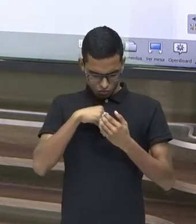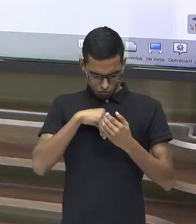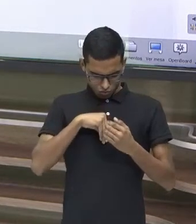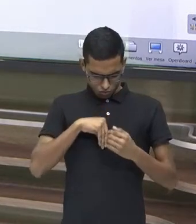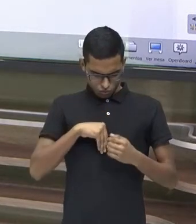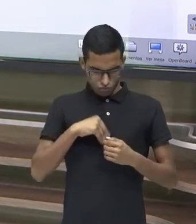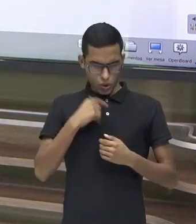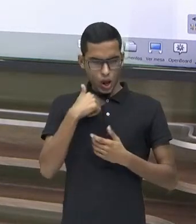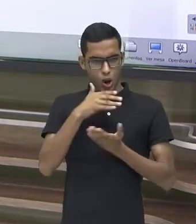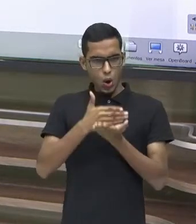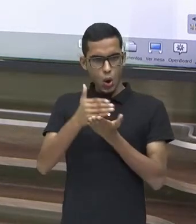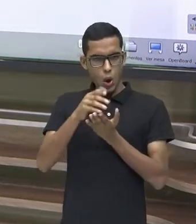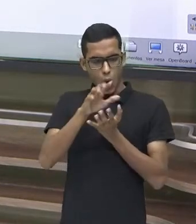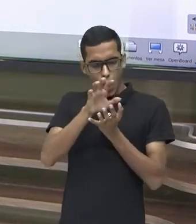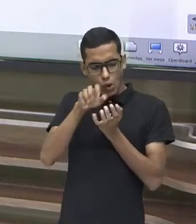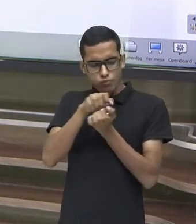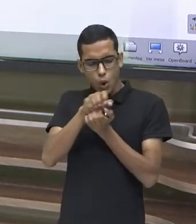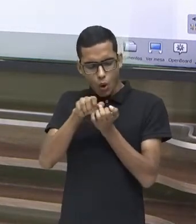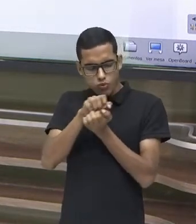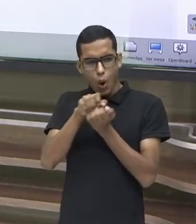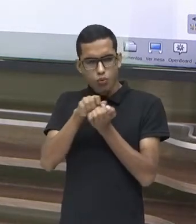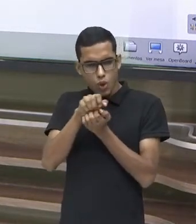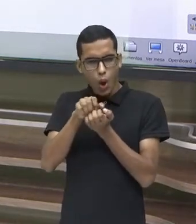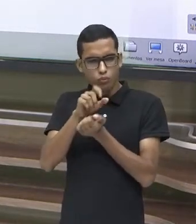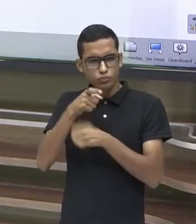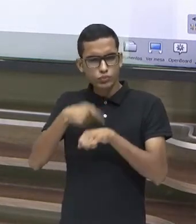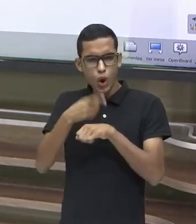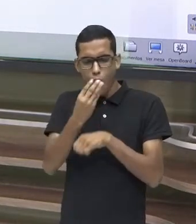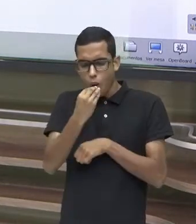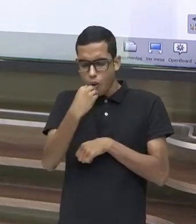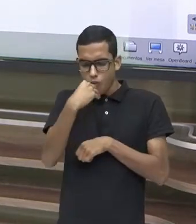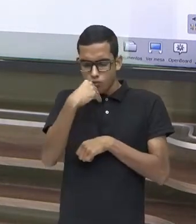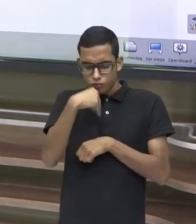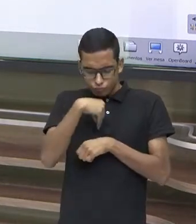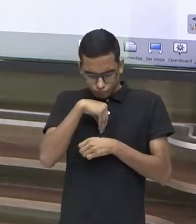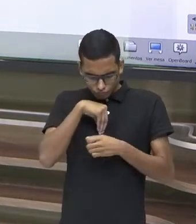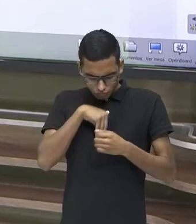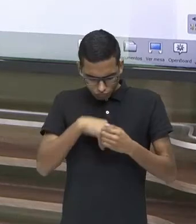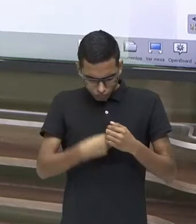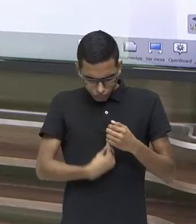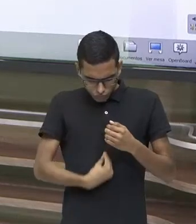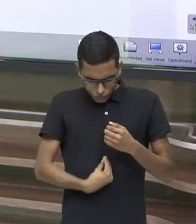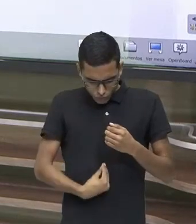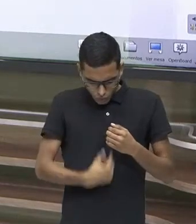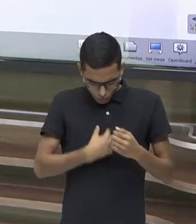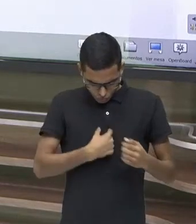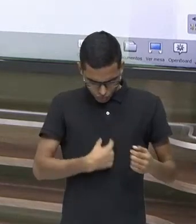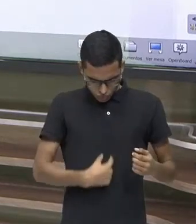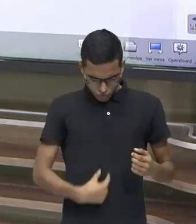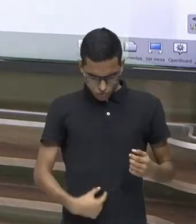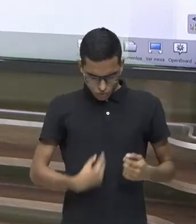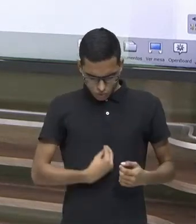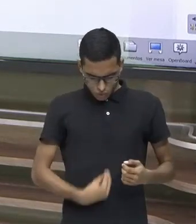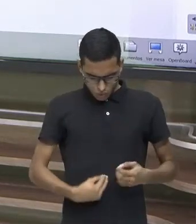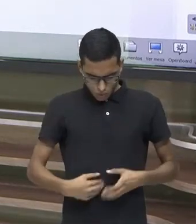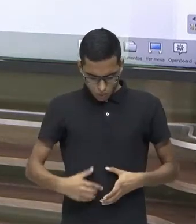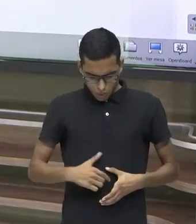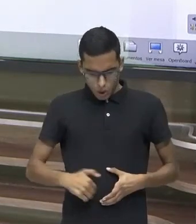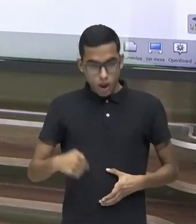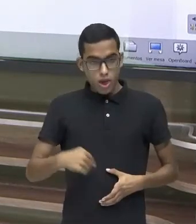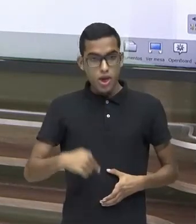através da mastigação, né? E aí com a mastigação tem também ação de enzimas, como por exemplo a pepsina, né? Então vai ter uma enzima